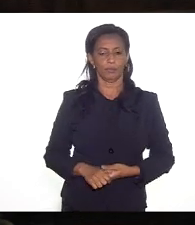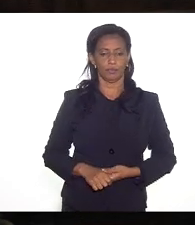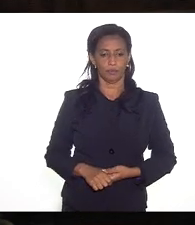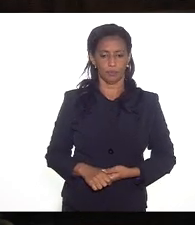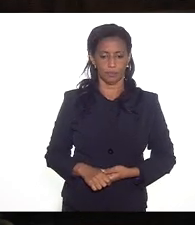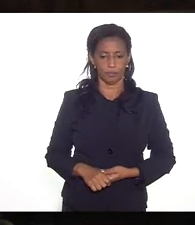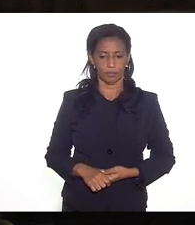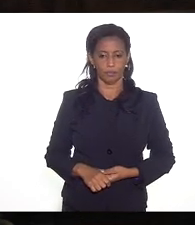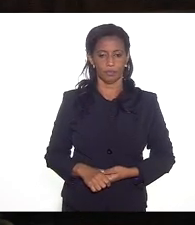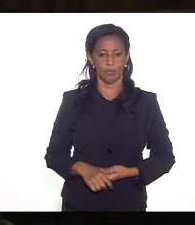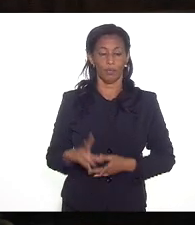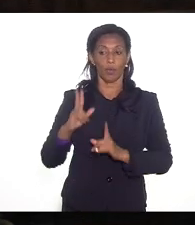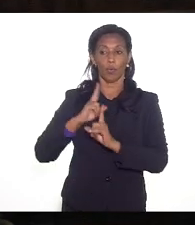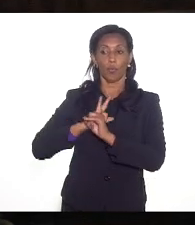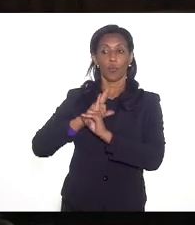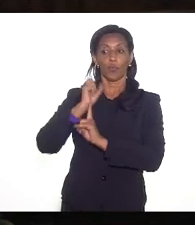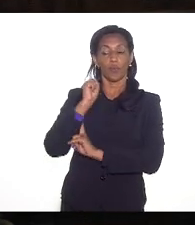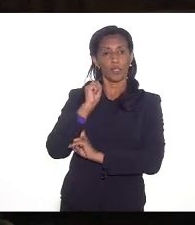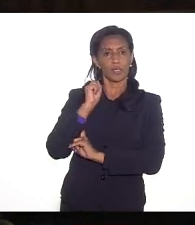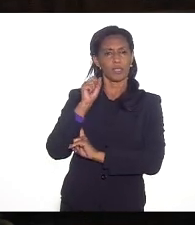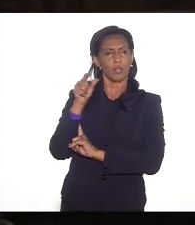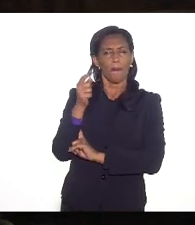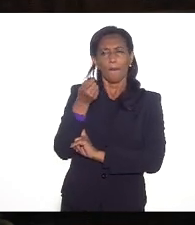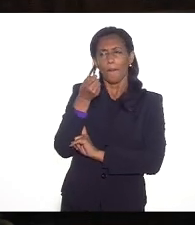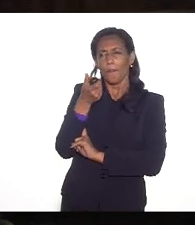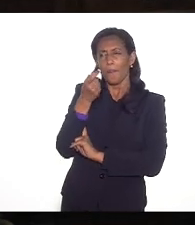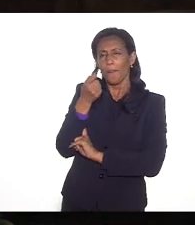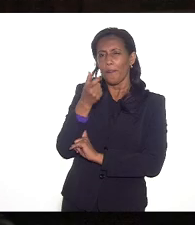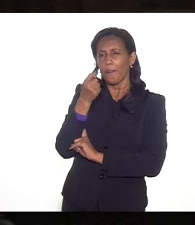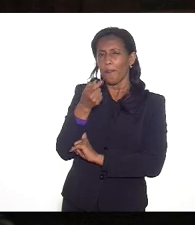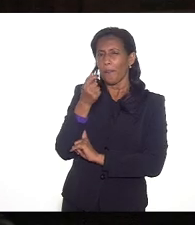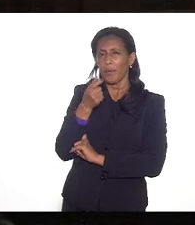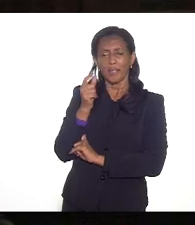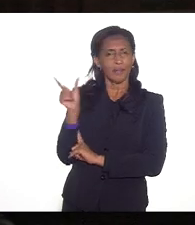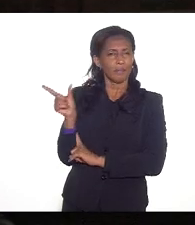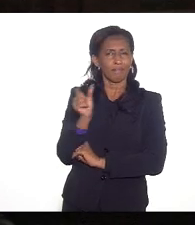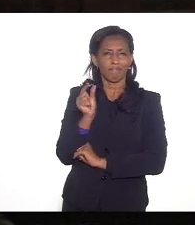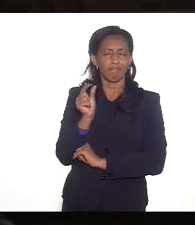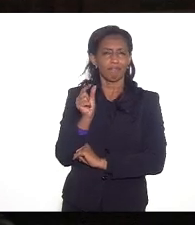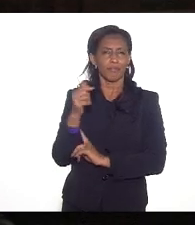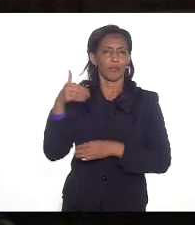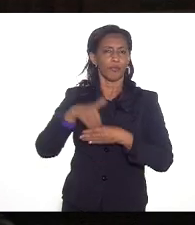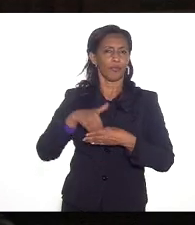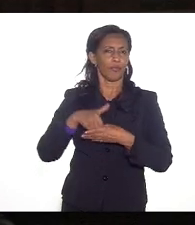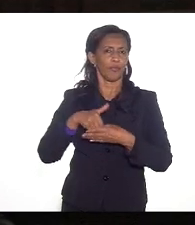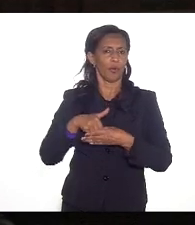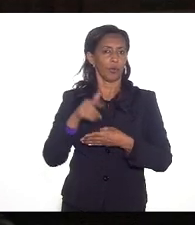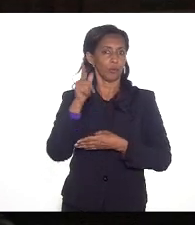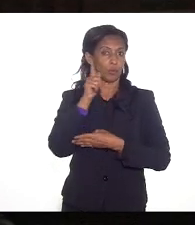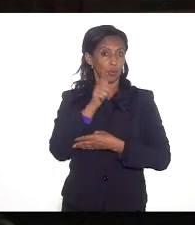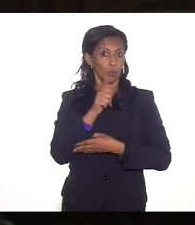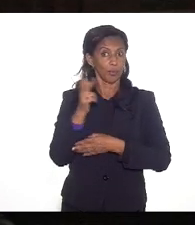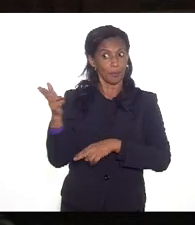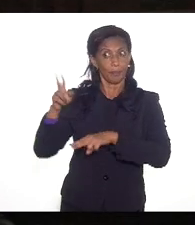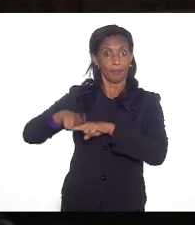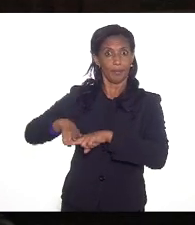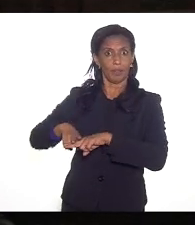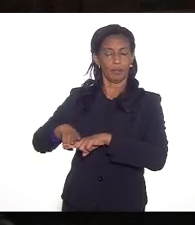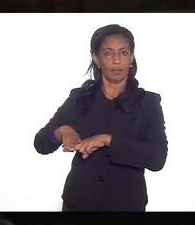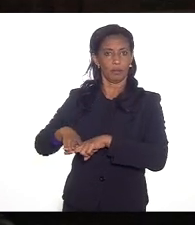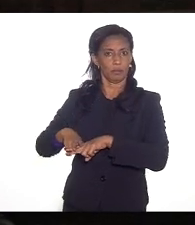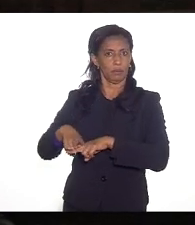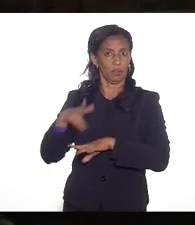e o vencedor daquele frente pouquíssimas centenas de votos acabou até preso